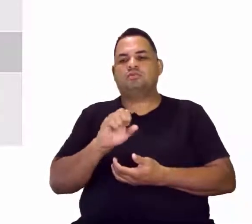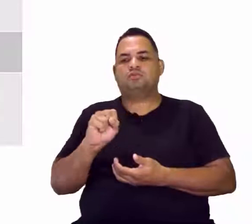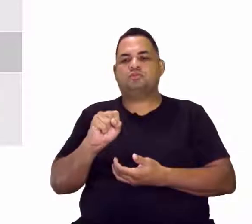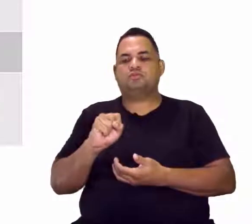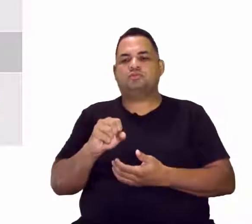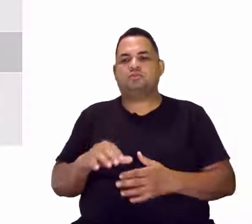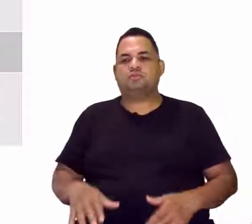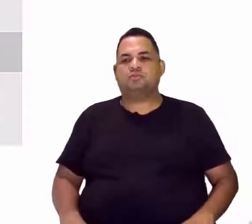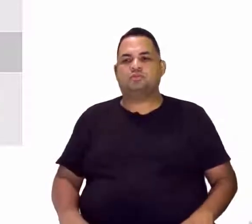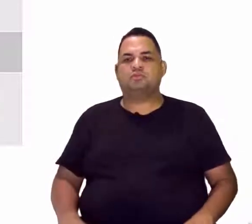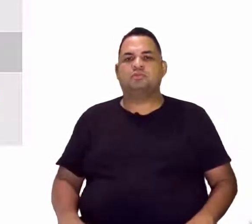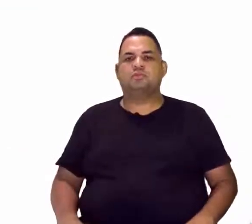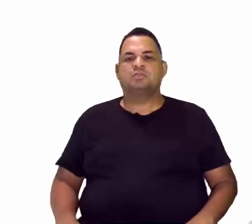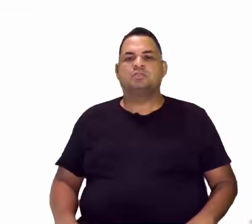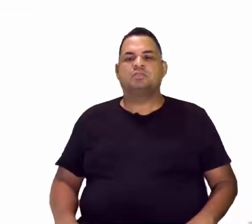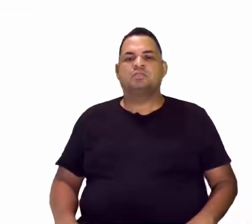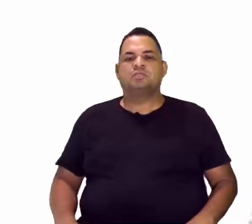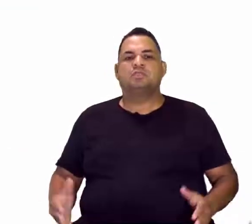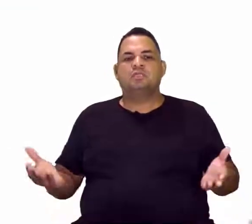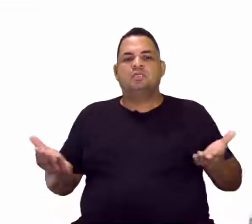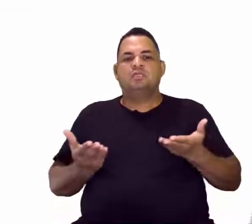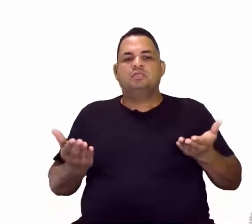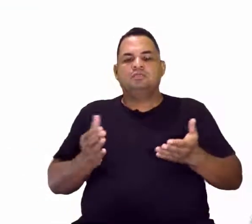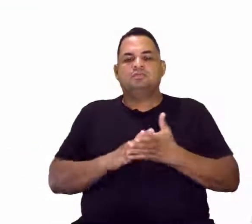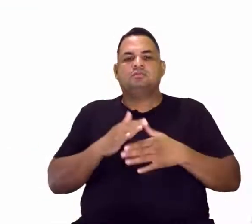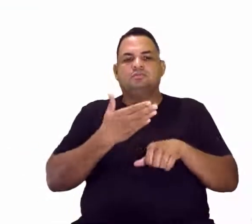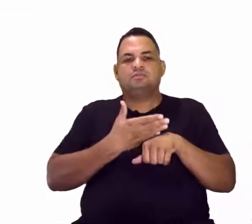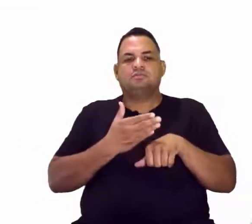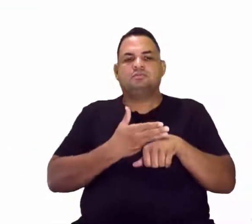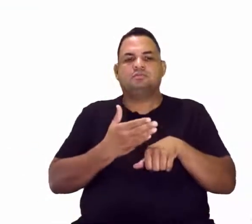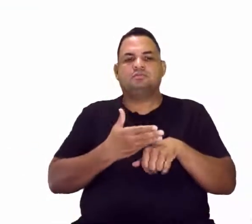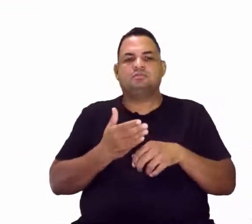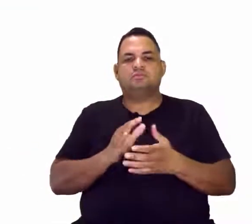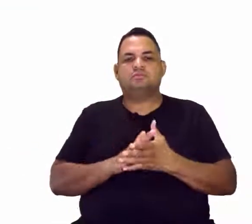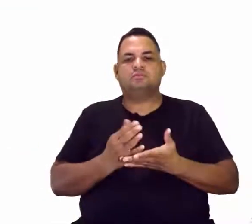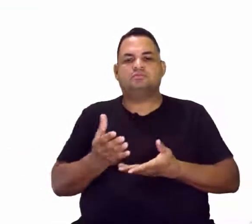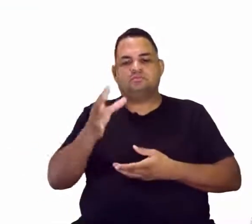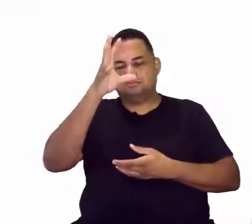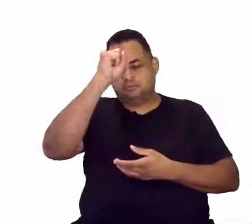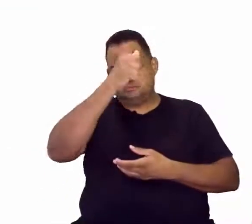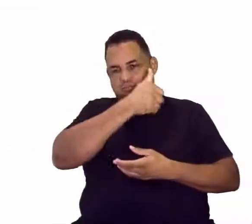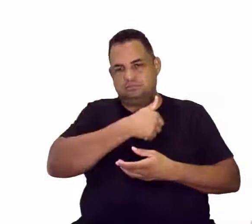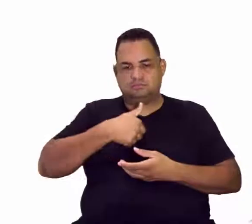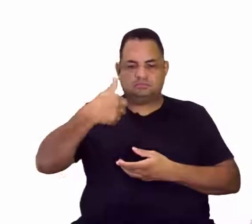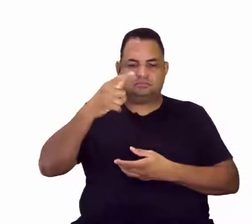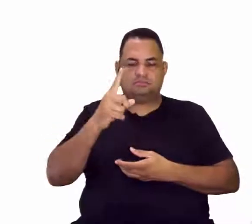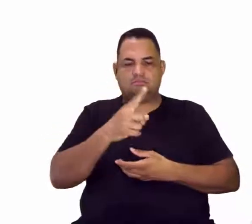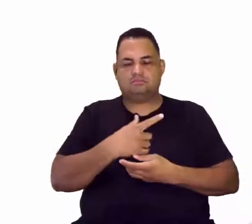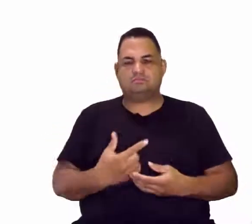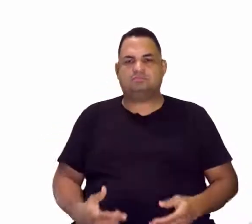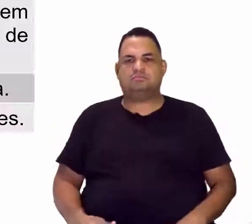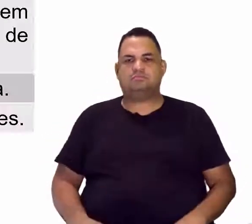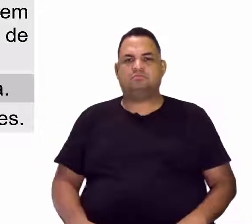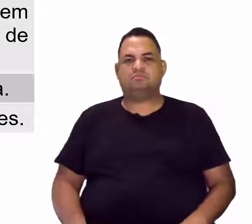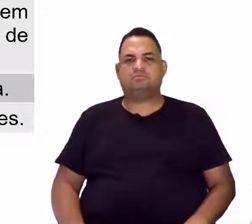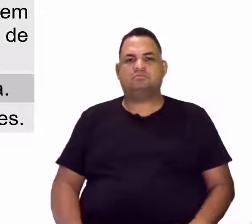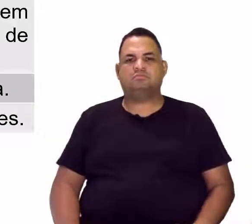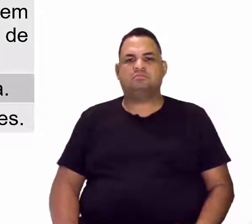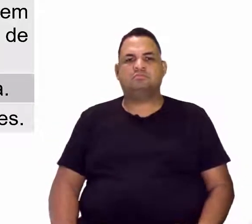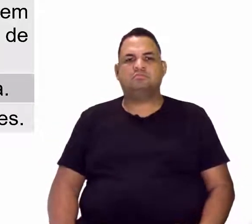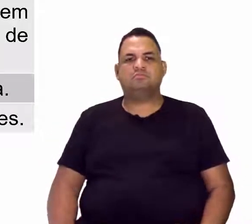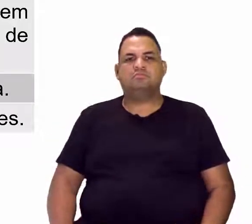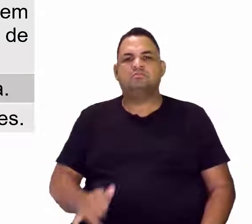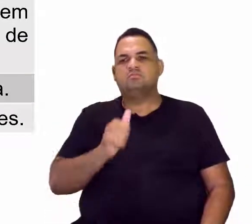bromoso. Ufa! Agora a gente vai praticar para fixar melhor o que a gente aprendeu. Olha